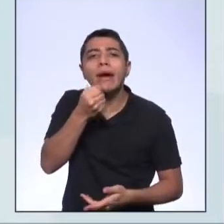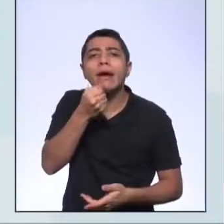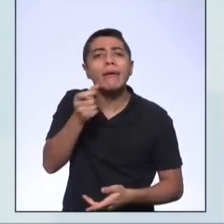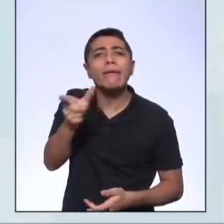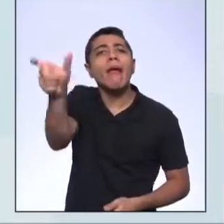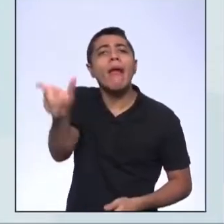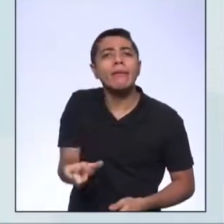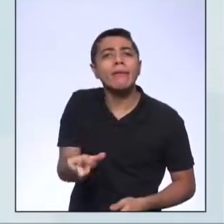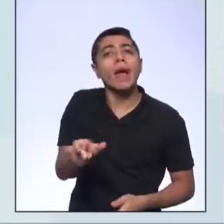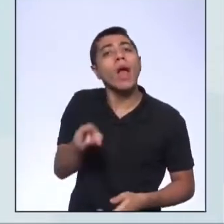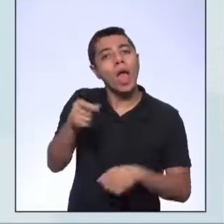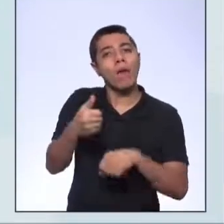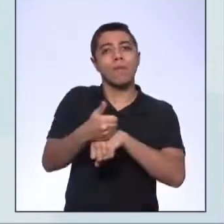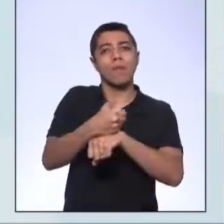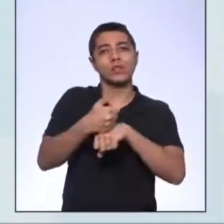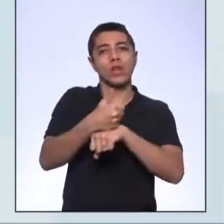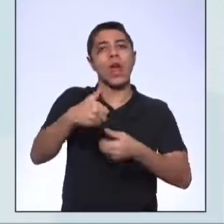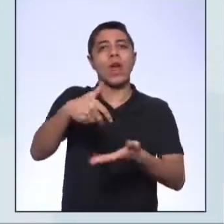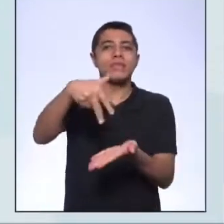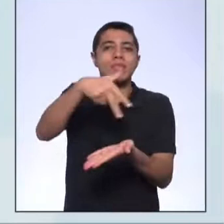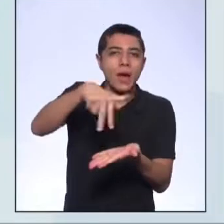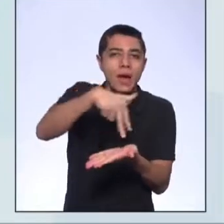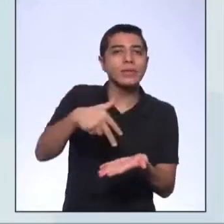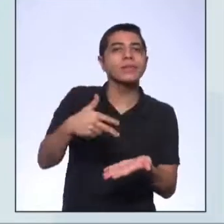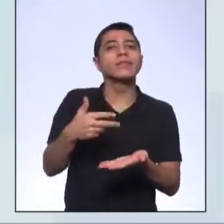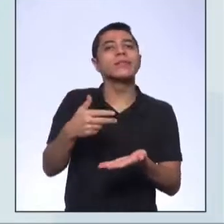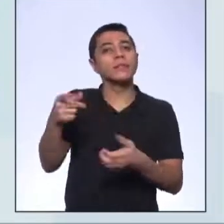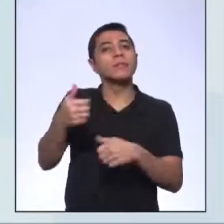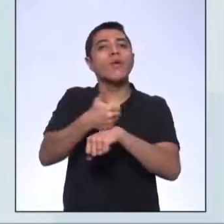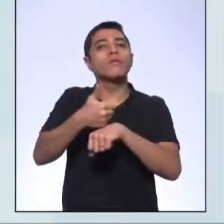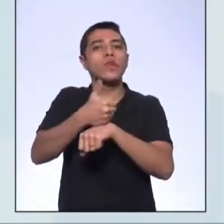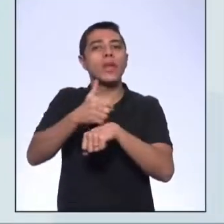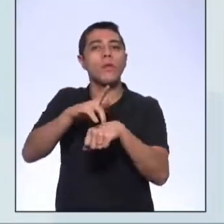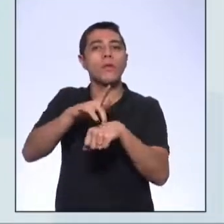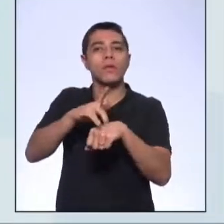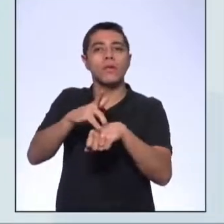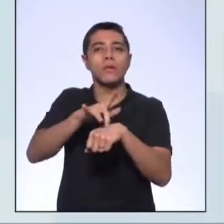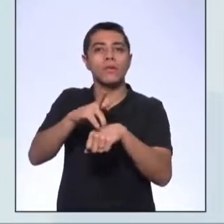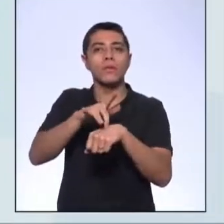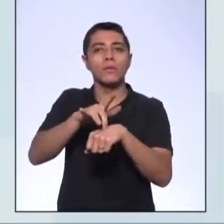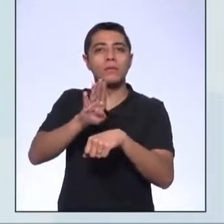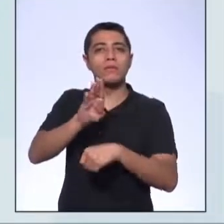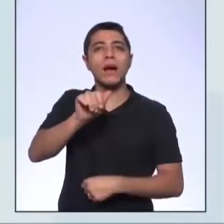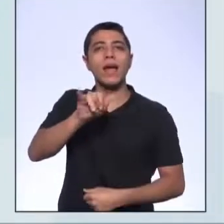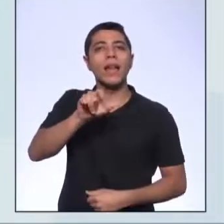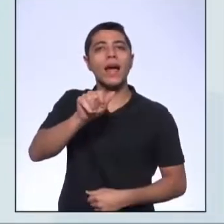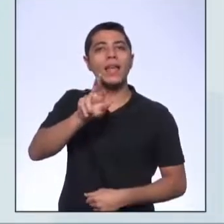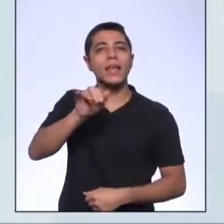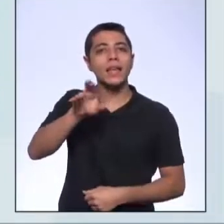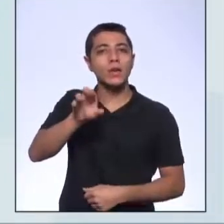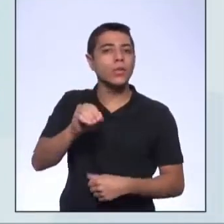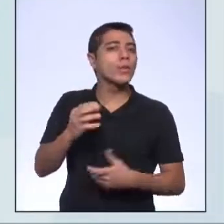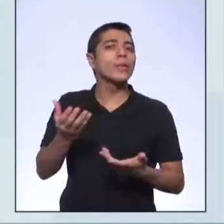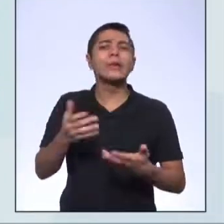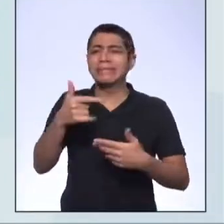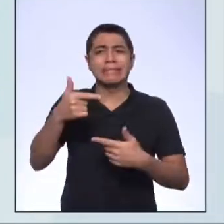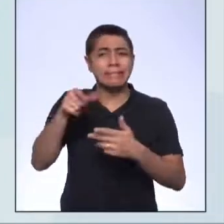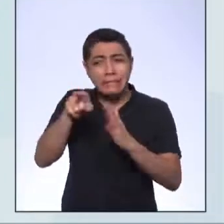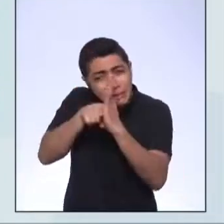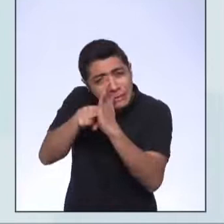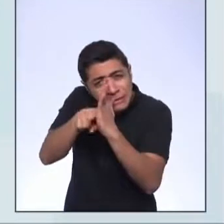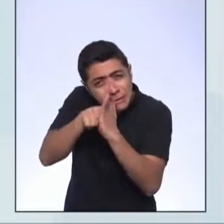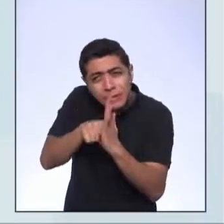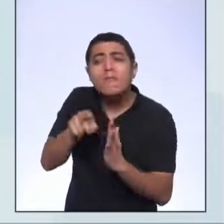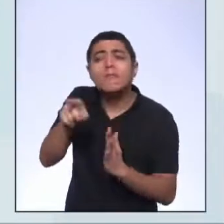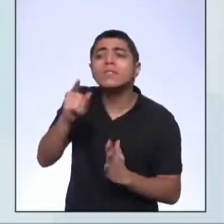ou um dançarino e aí tomando por base o que ele pensa sobre a dança sobre o seu trabalho a importância dele